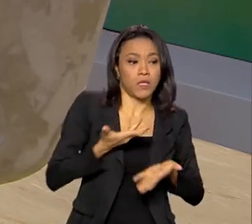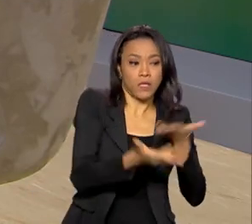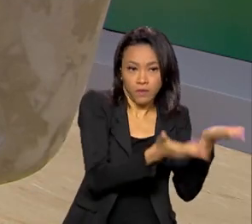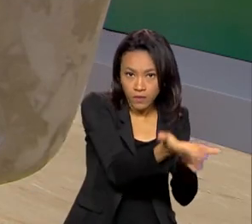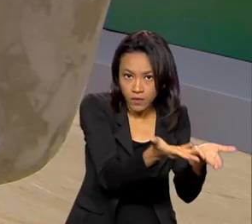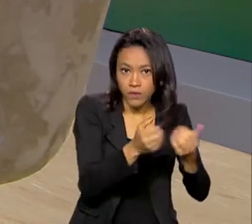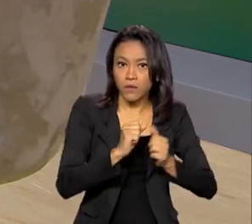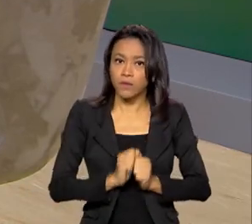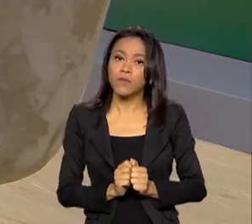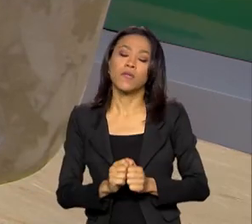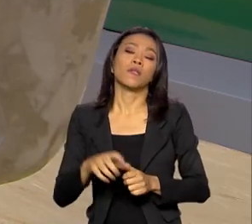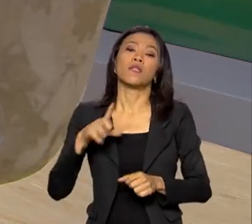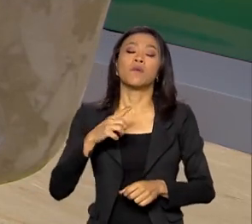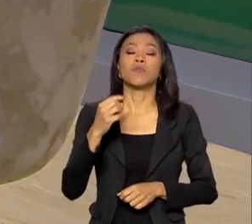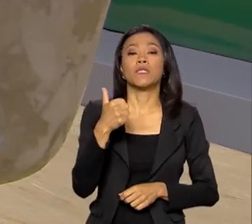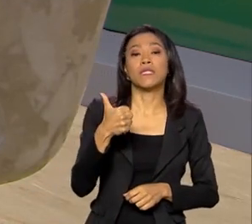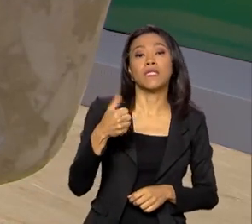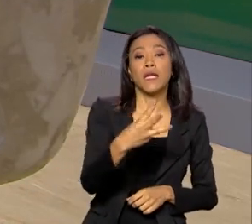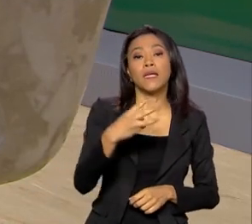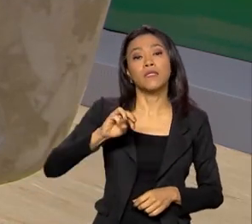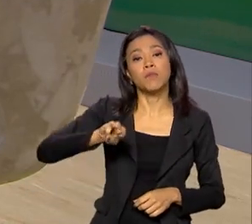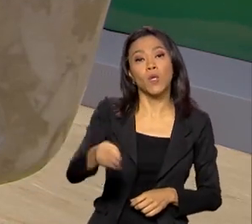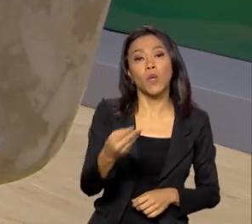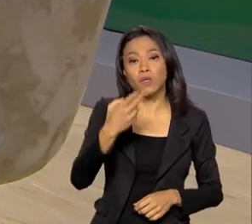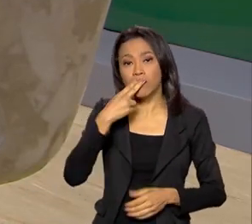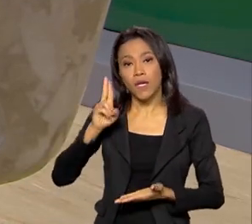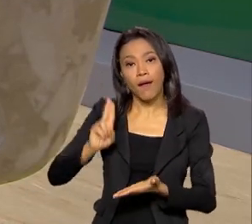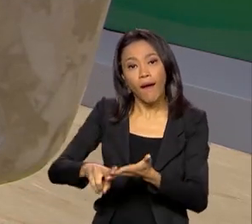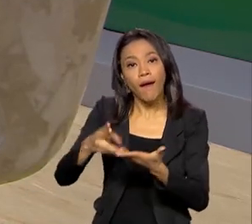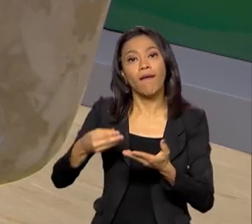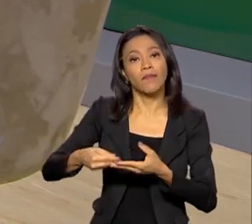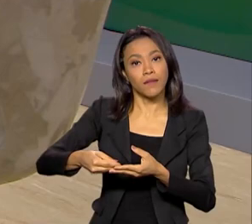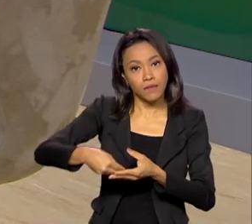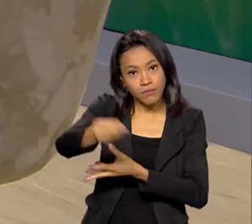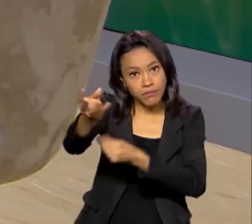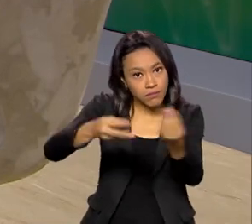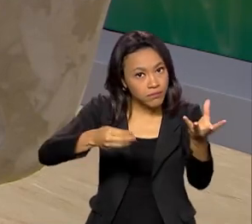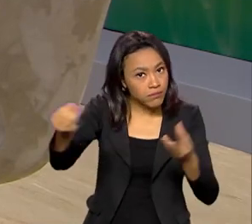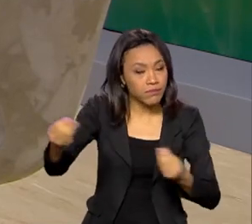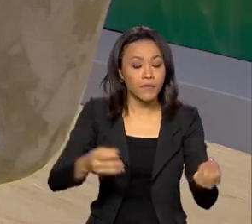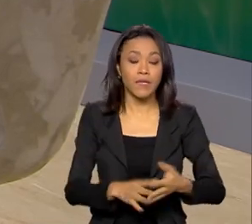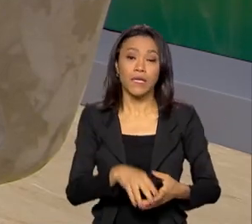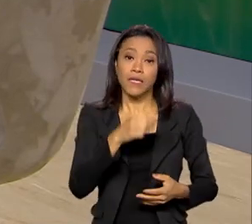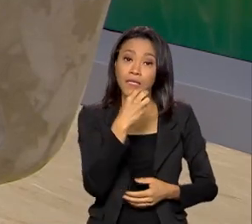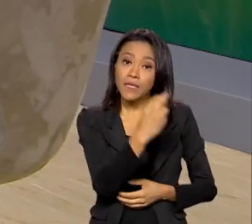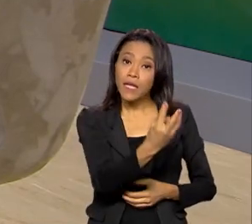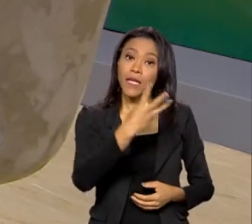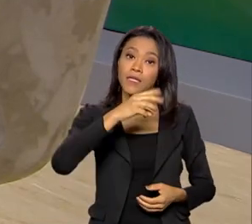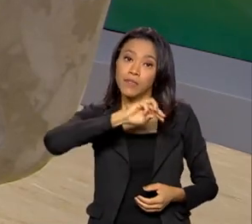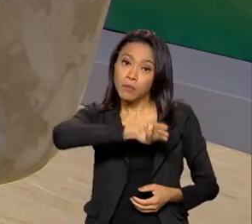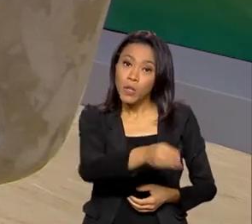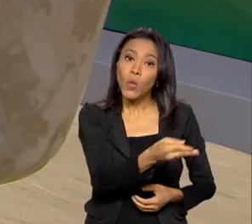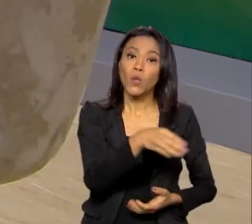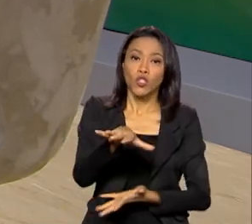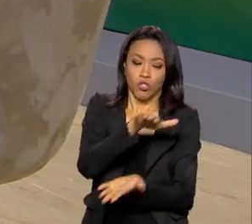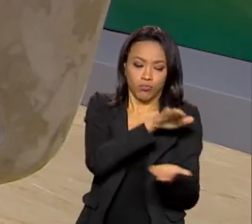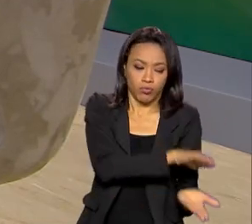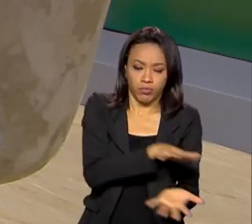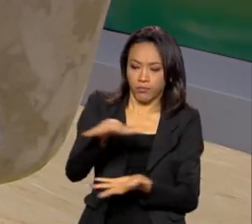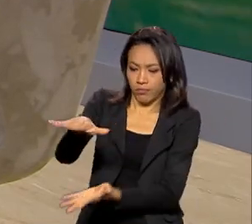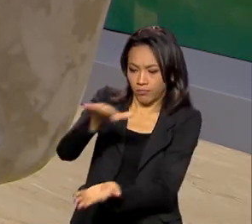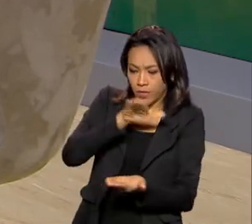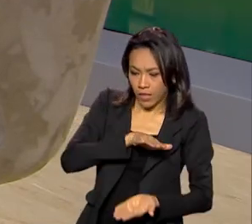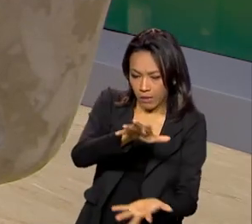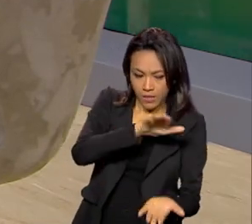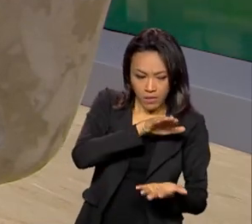de 13 milhões de cartas ou postais e cerca de 3 milhões de encomendas. Volume